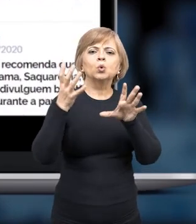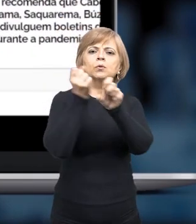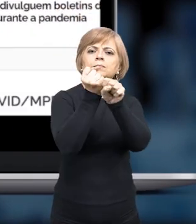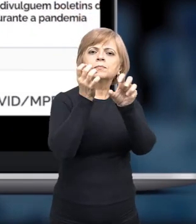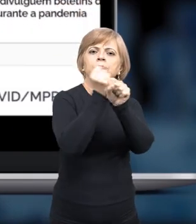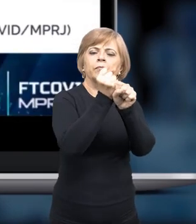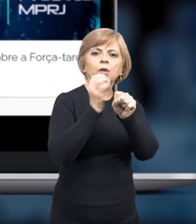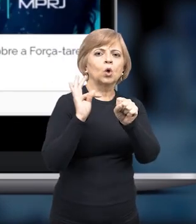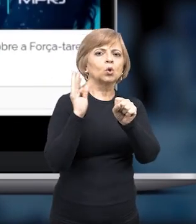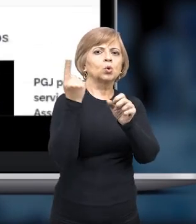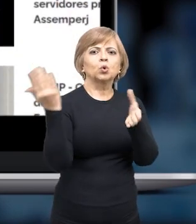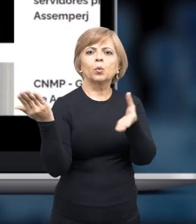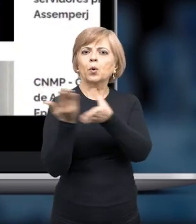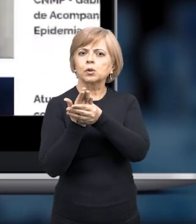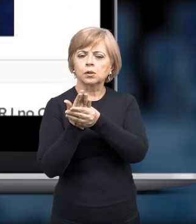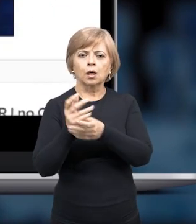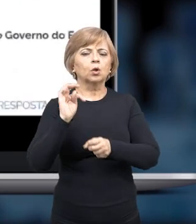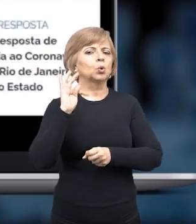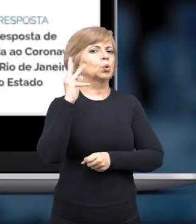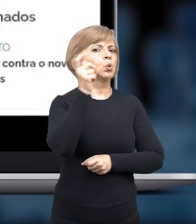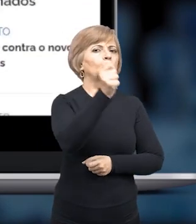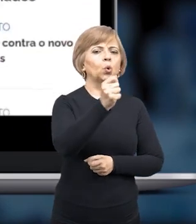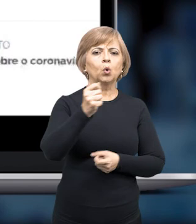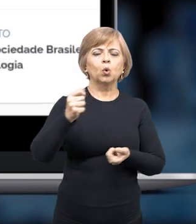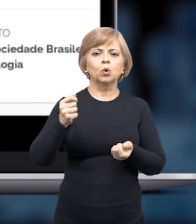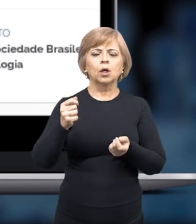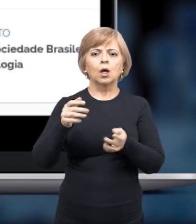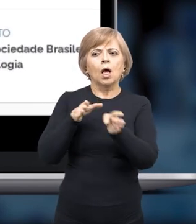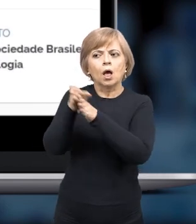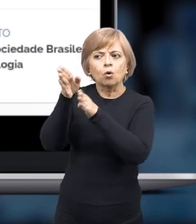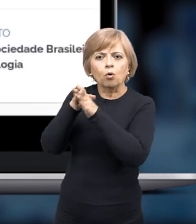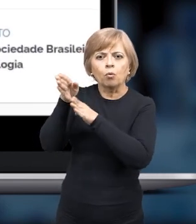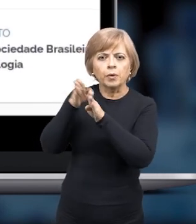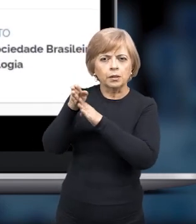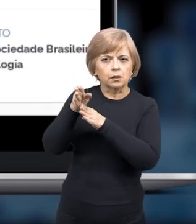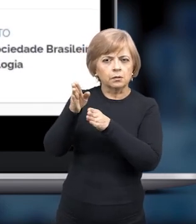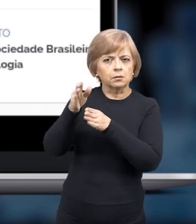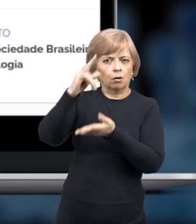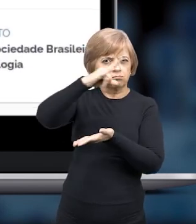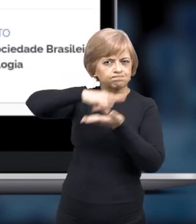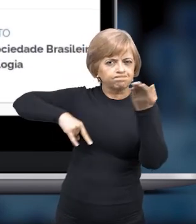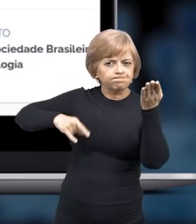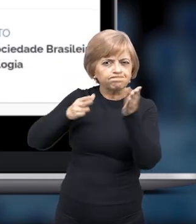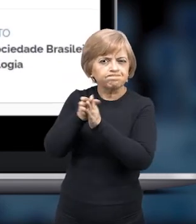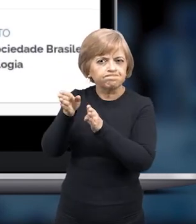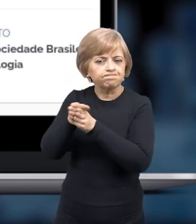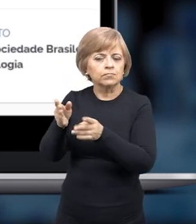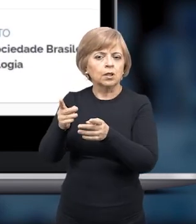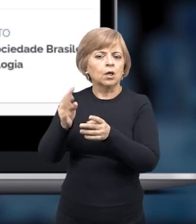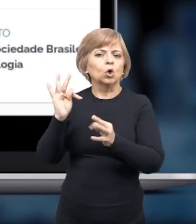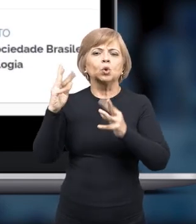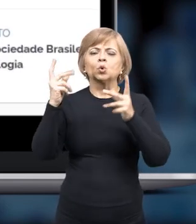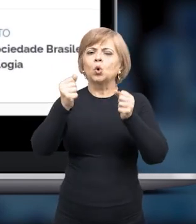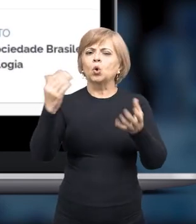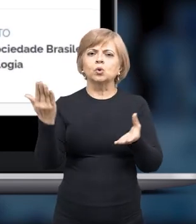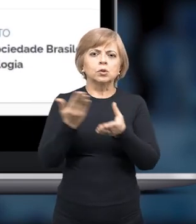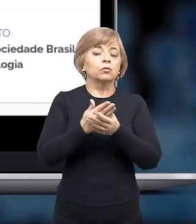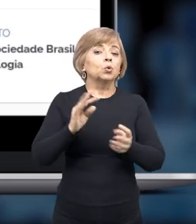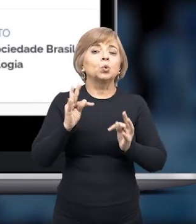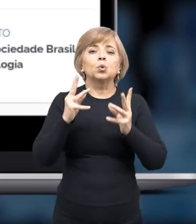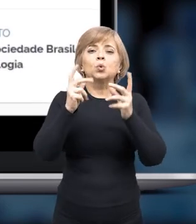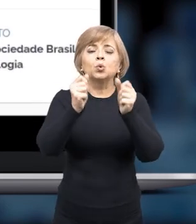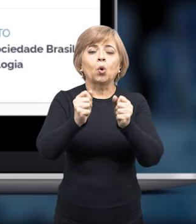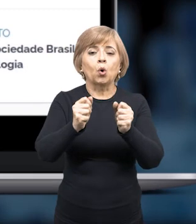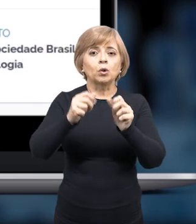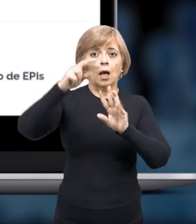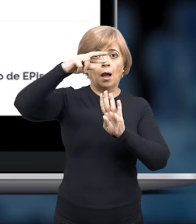procedimentos que estão em curso na Força-Tarefa, todas as recomendações que foram expedidas, todas as iniciais de ações civis públicas e todas as